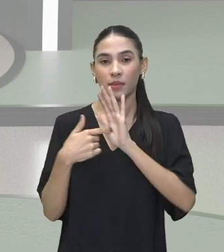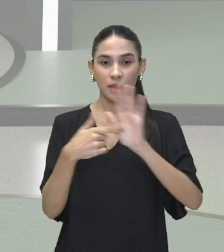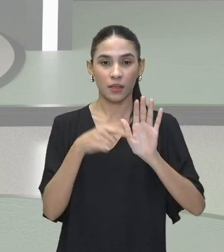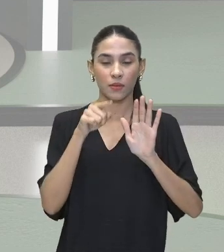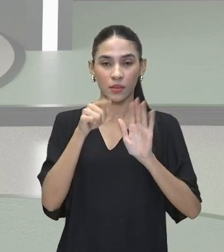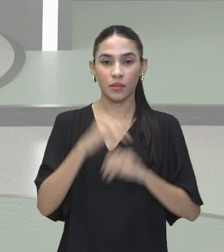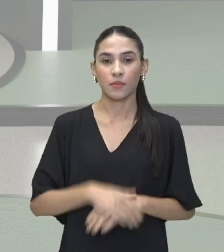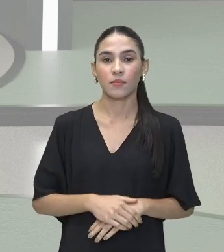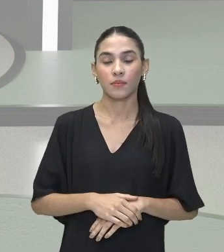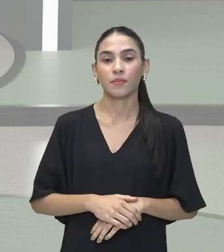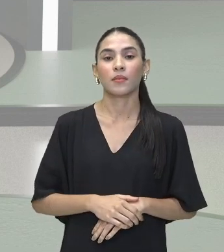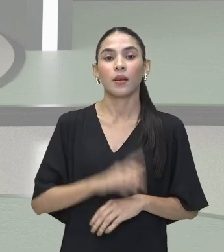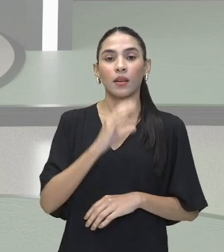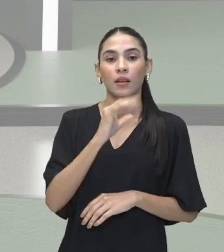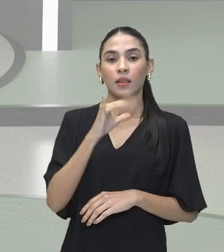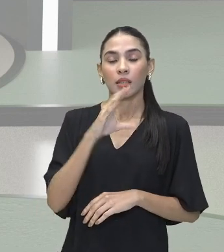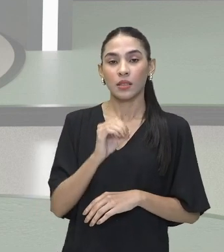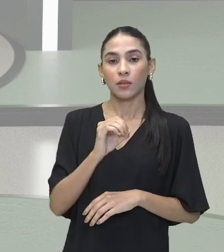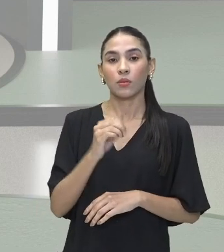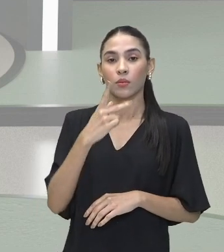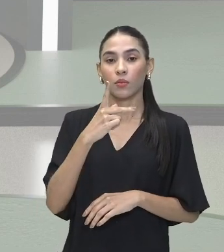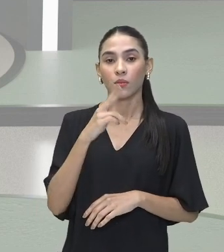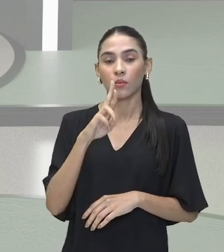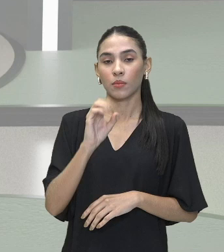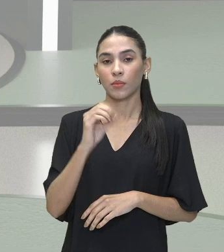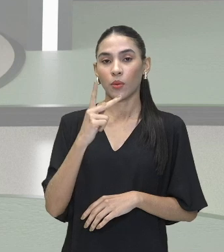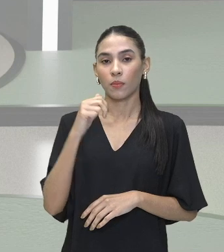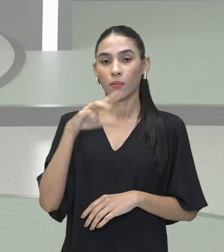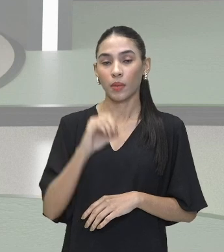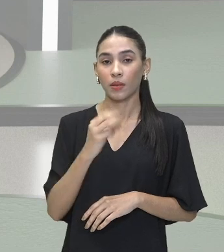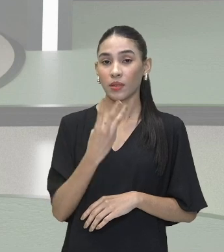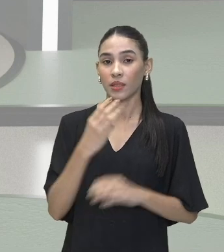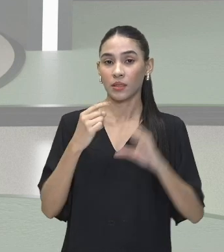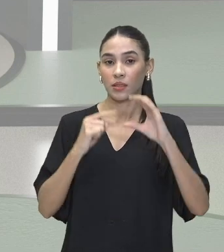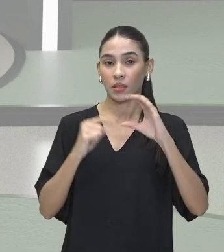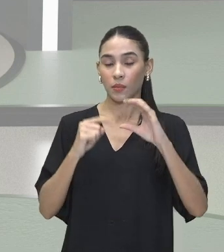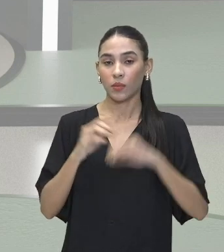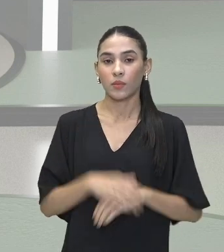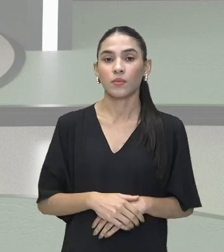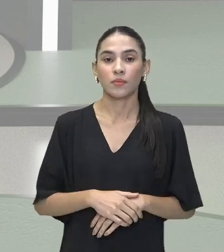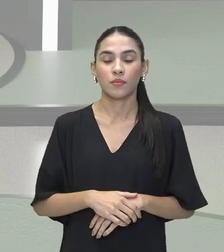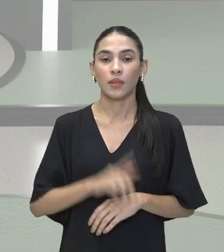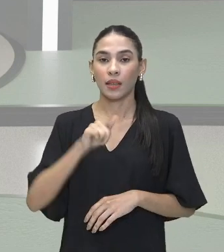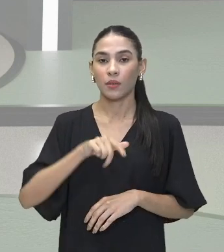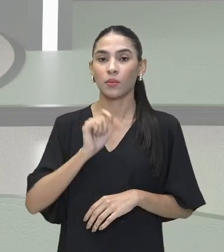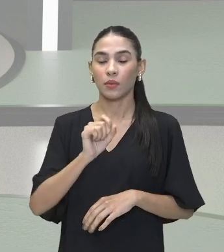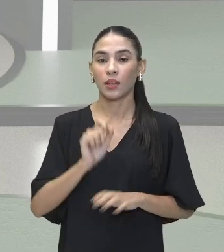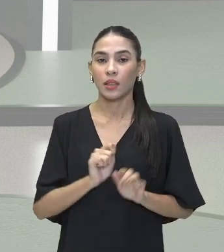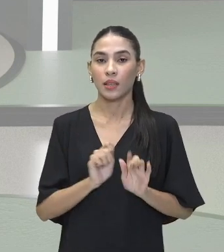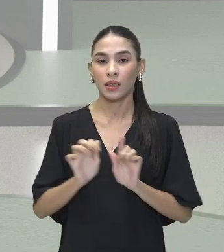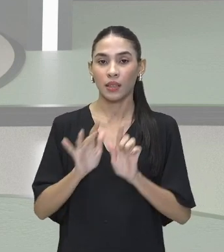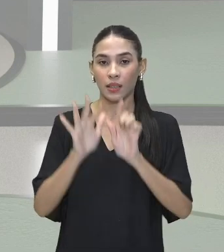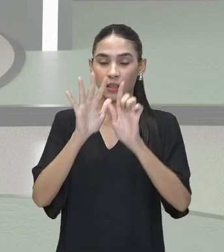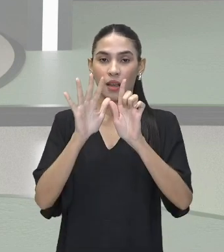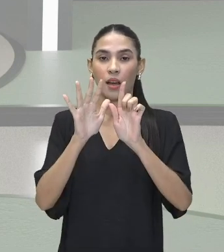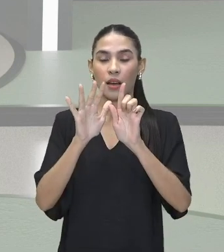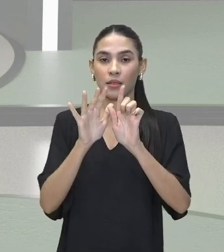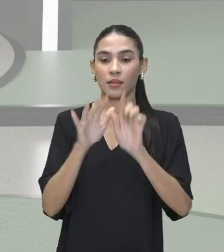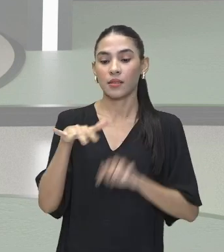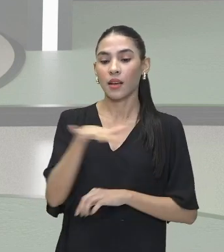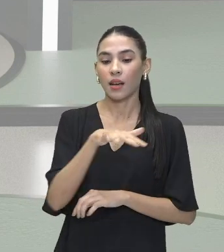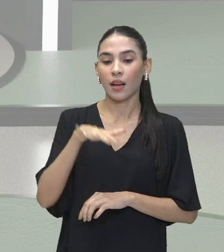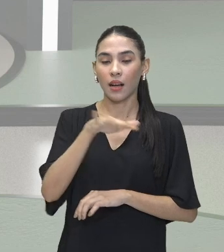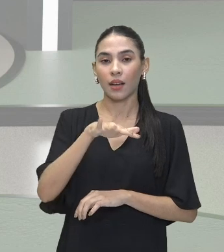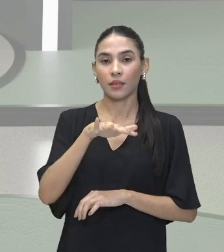o ciclopropano, é o ciclo com 3 carbonos, e o ciclobutano, eles são gases em condições